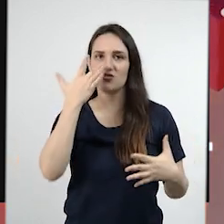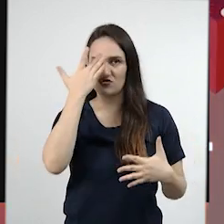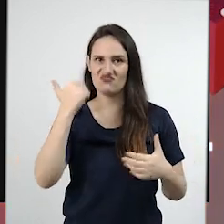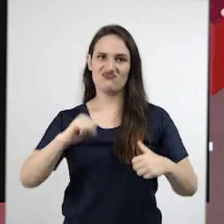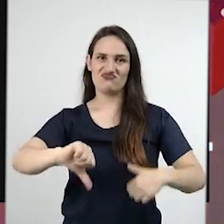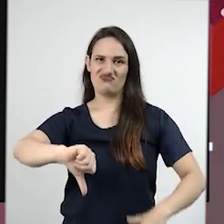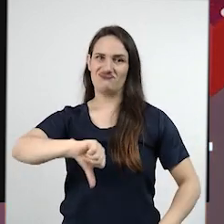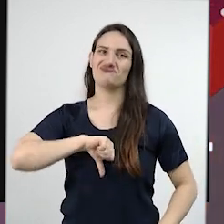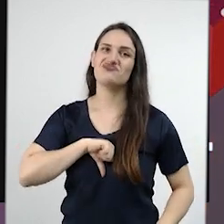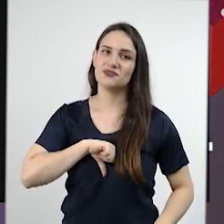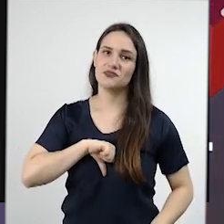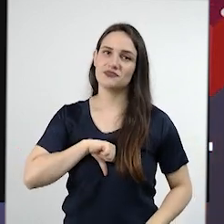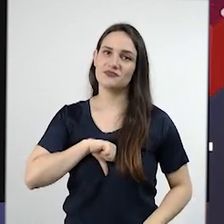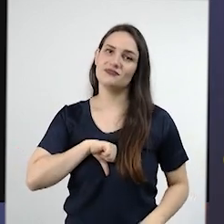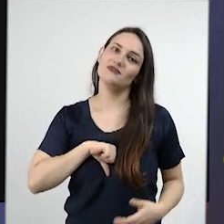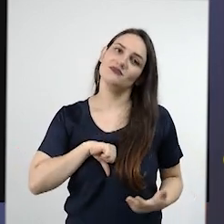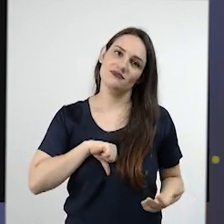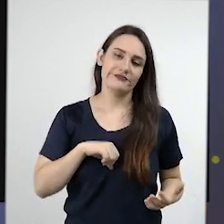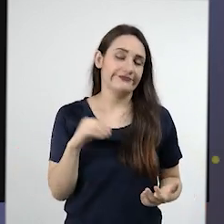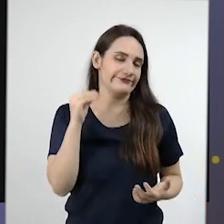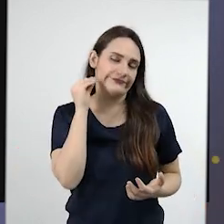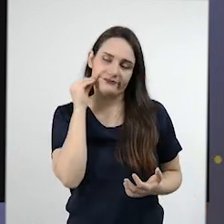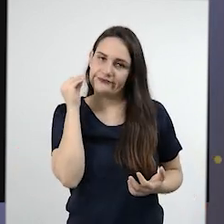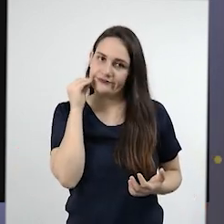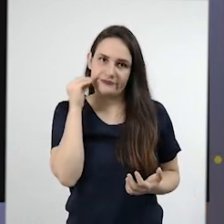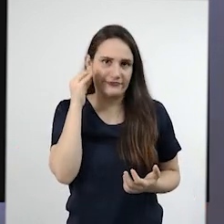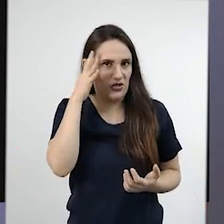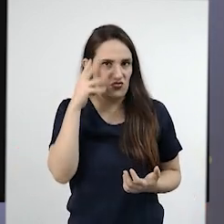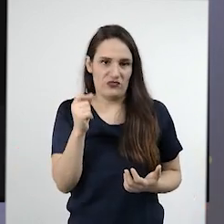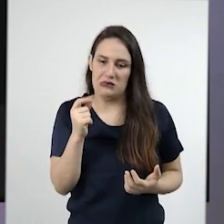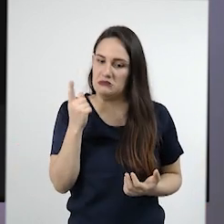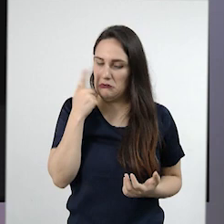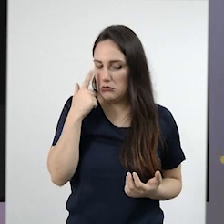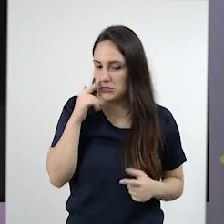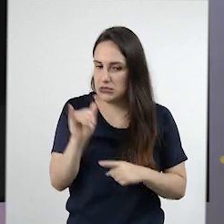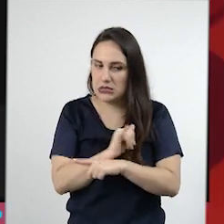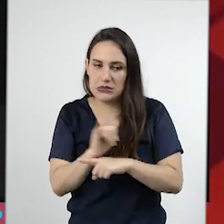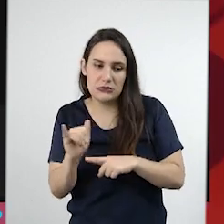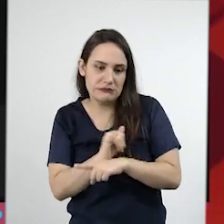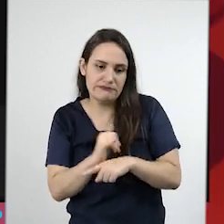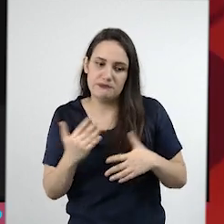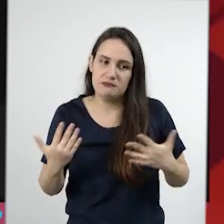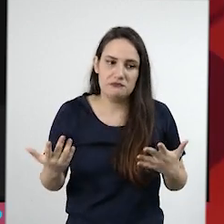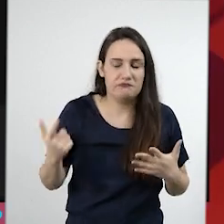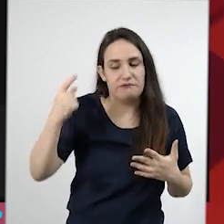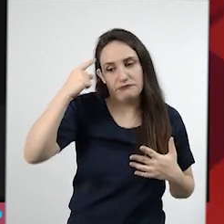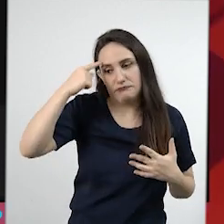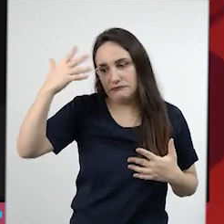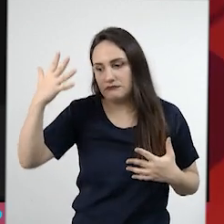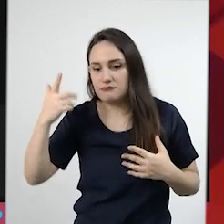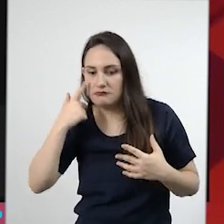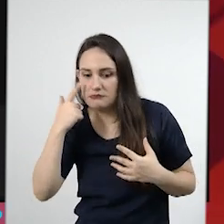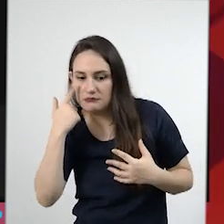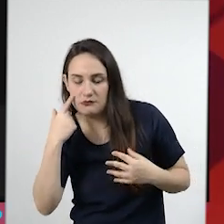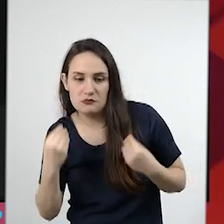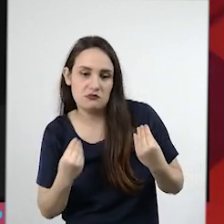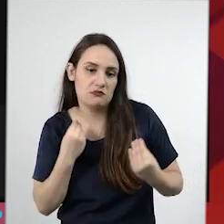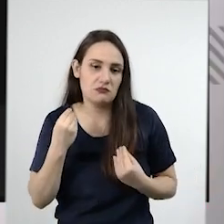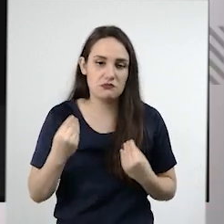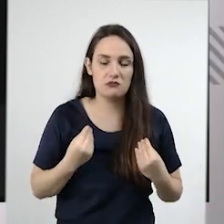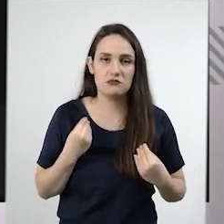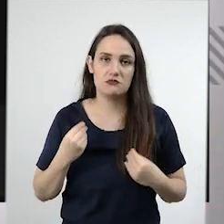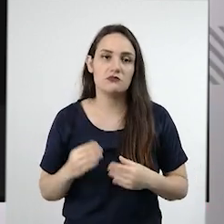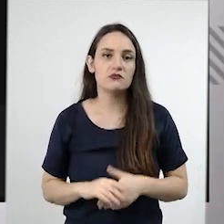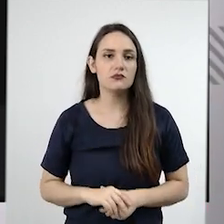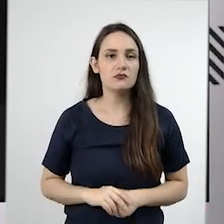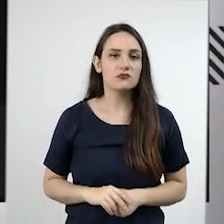tentar suprir de alguma forma, eu acho assim, utilizar da criatividade para tudo isso, de repente voltar